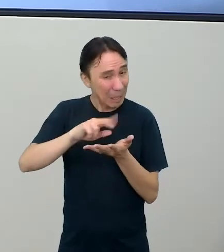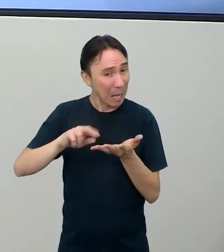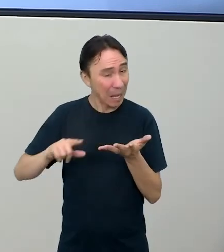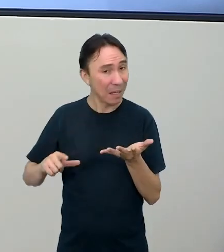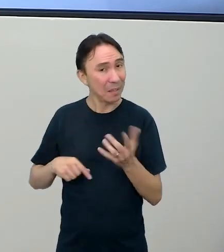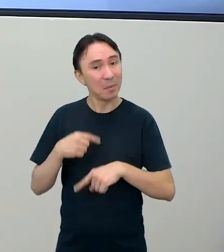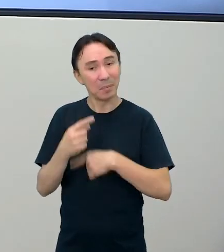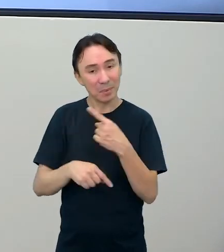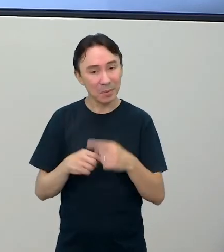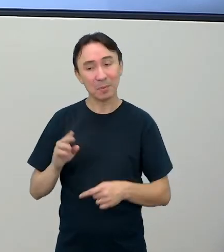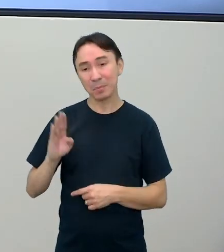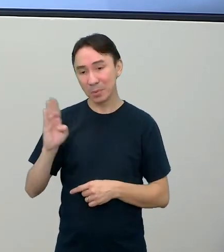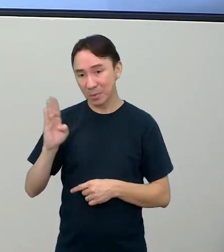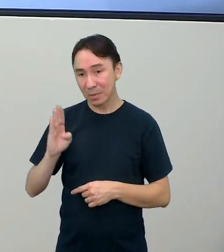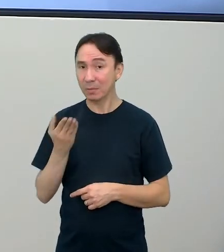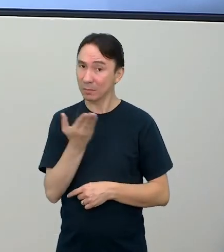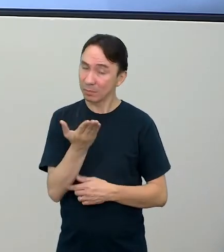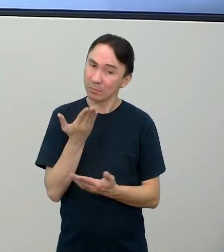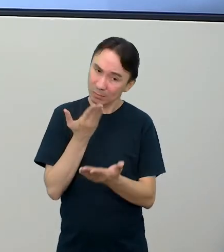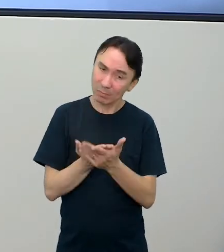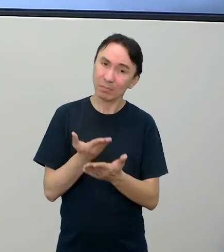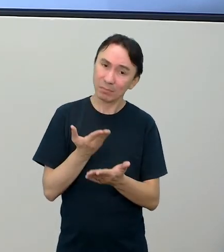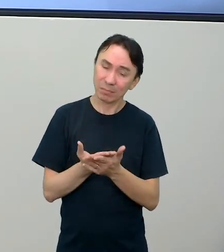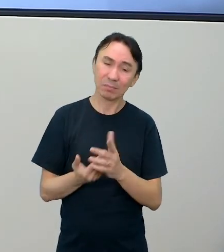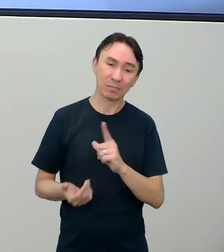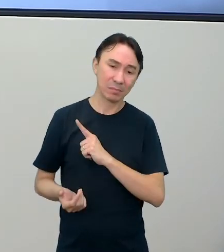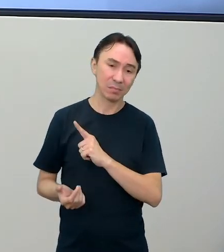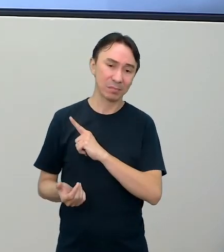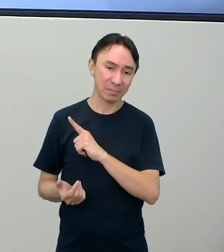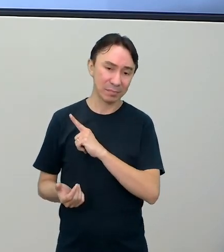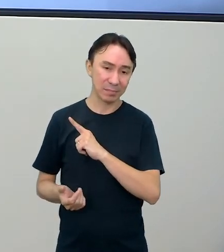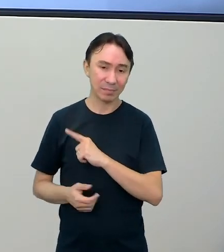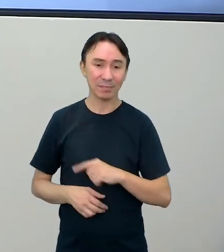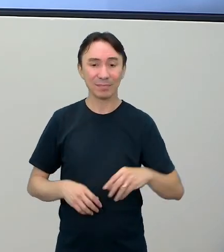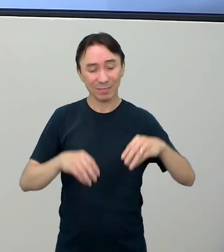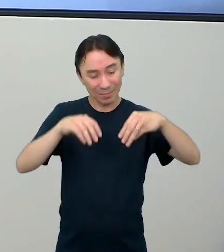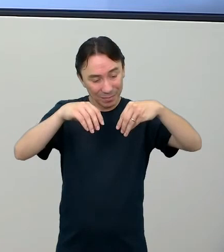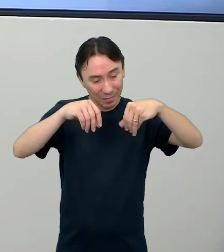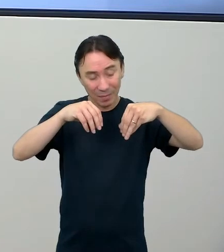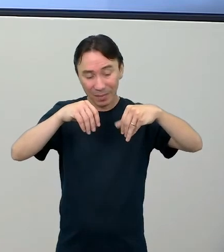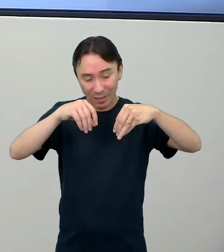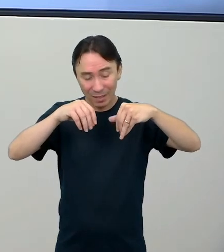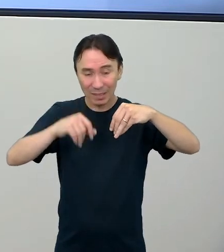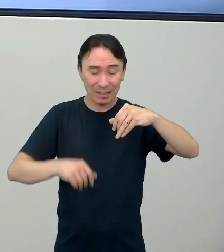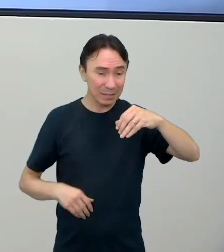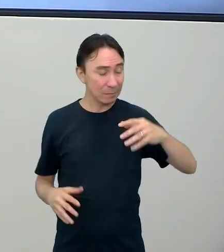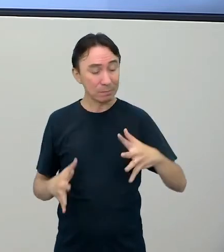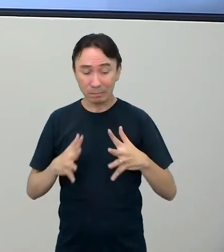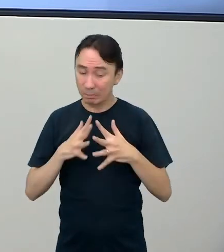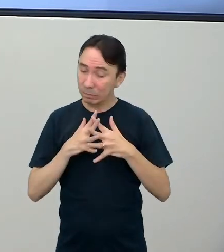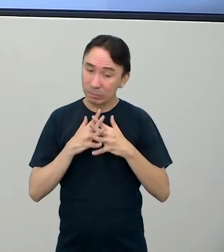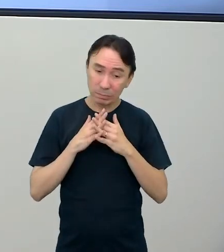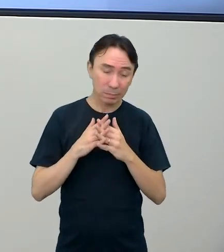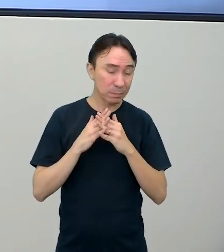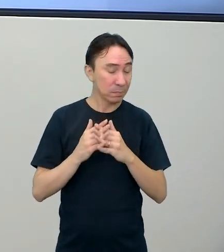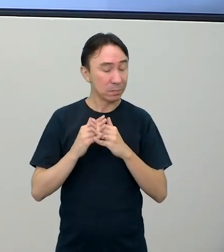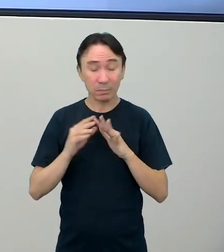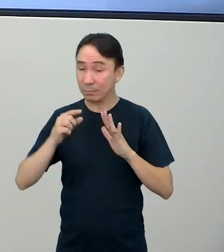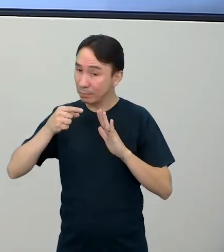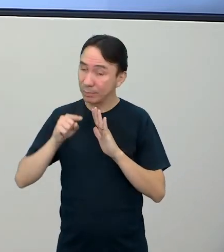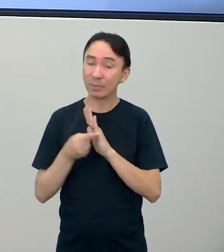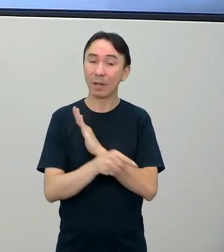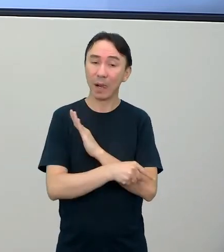biologia. E, então, o solo ele é bem complexo por conta dessas N